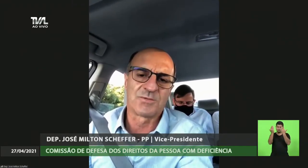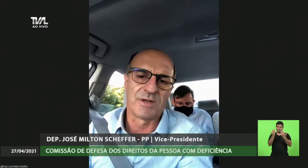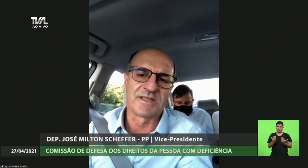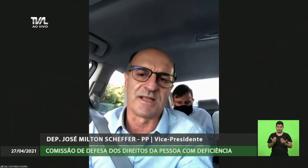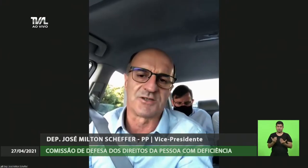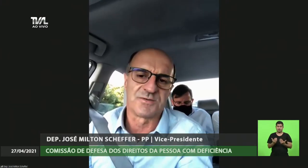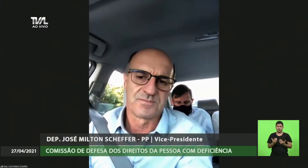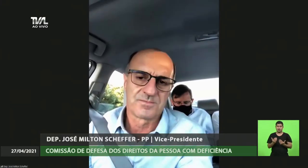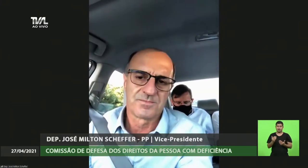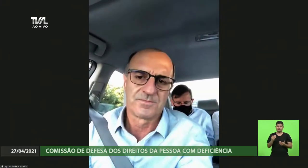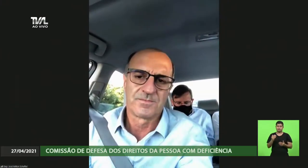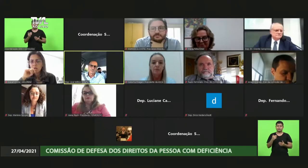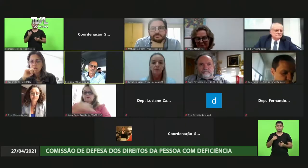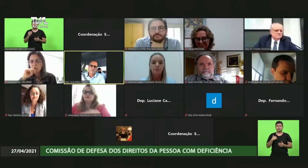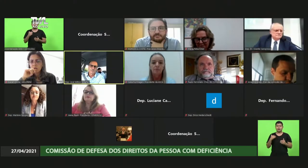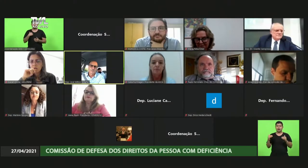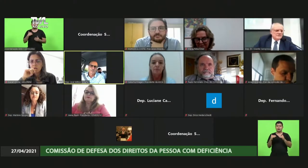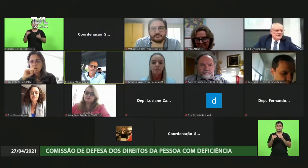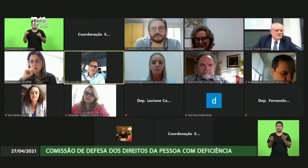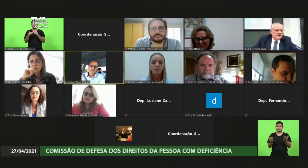Era isso, presidente.